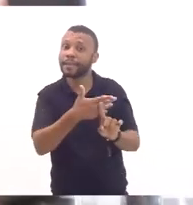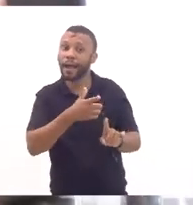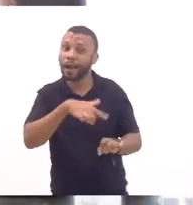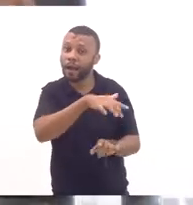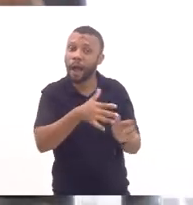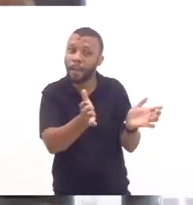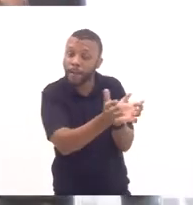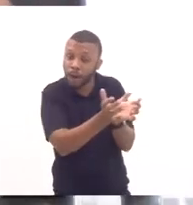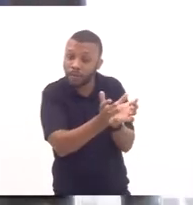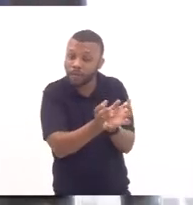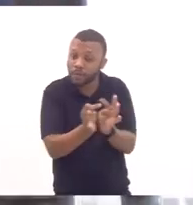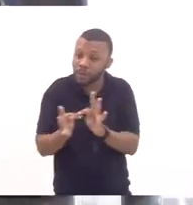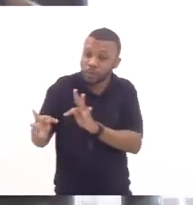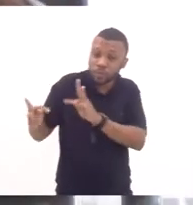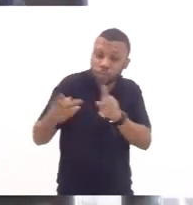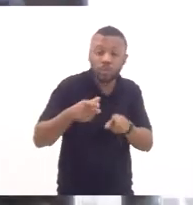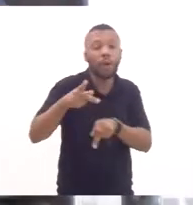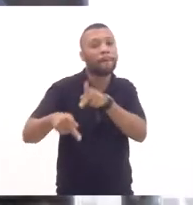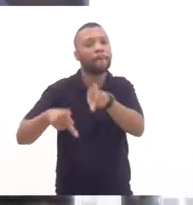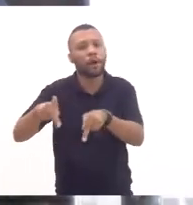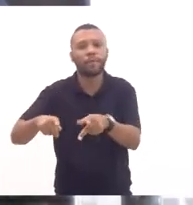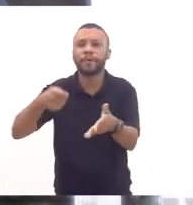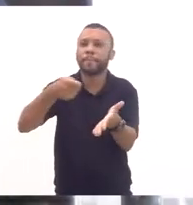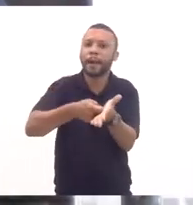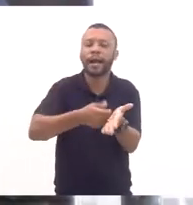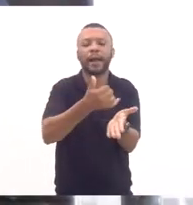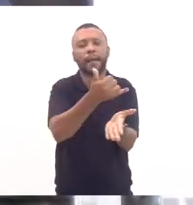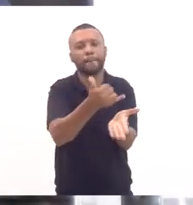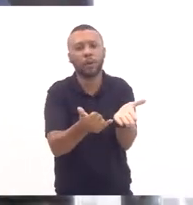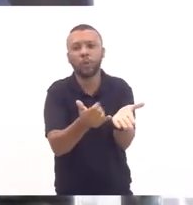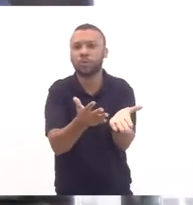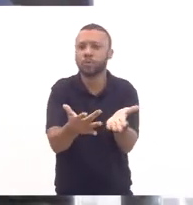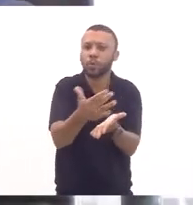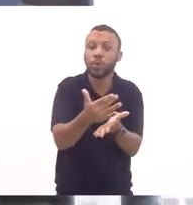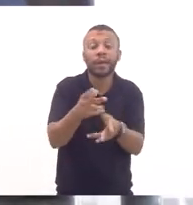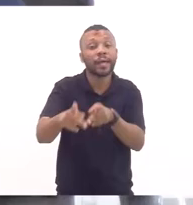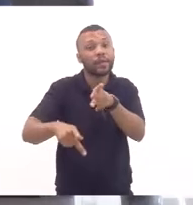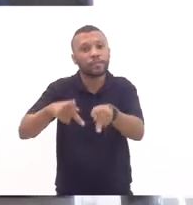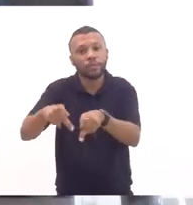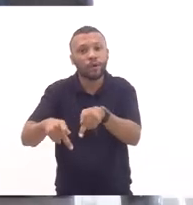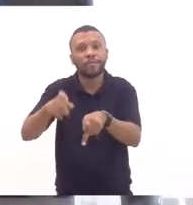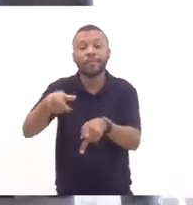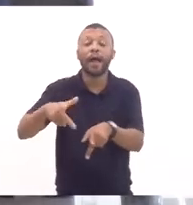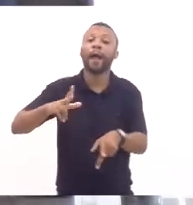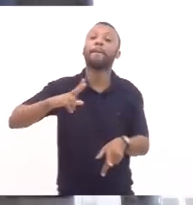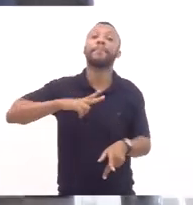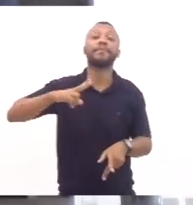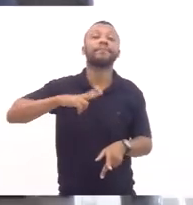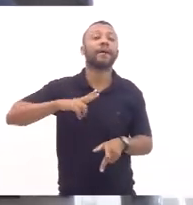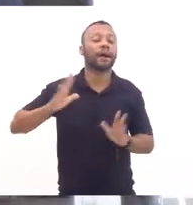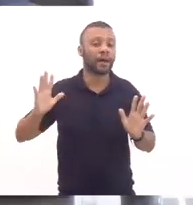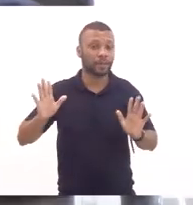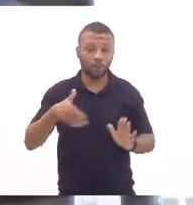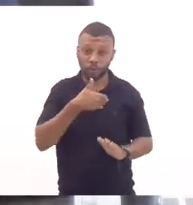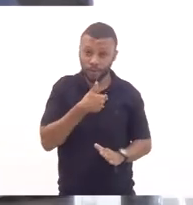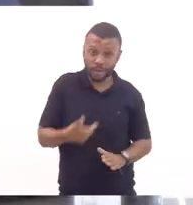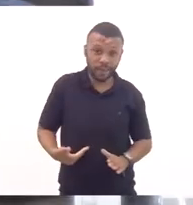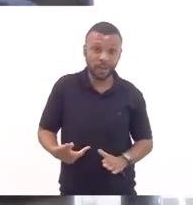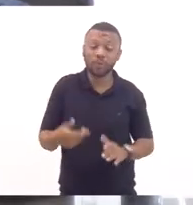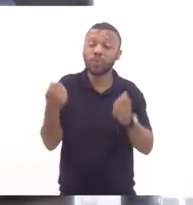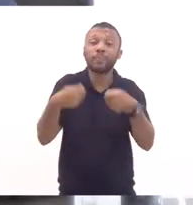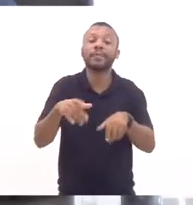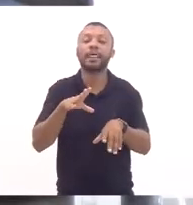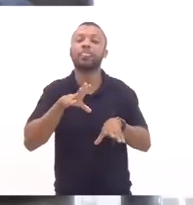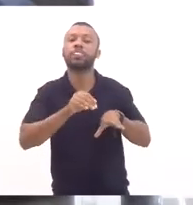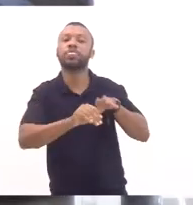o povo, é o povo que consome, é o povo que paga imposto. E esse povo é na iniciativa privada. O governo não tem que se meter em